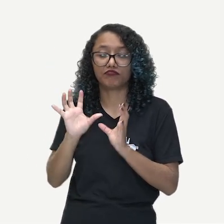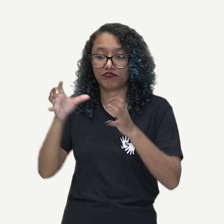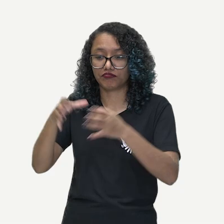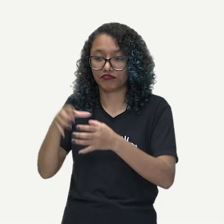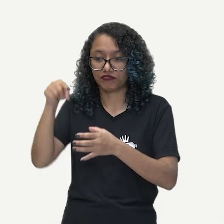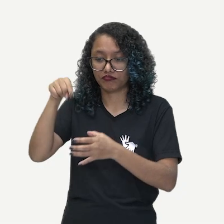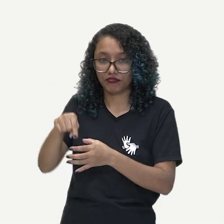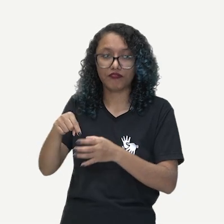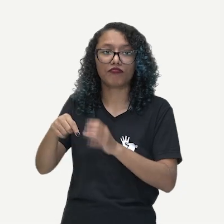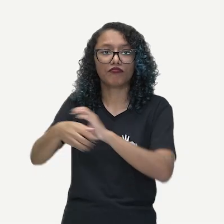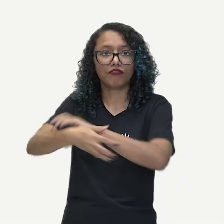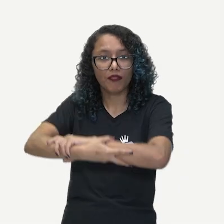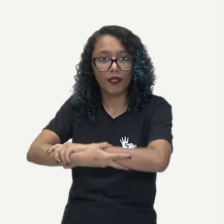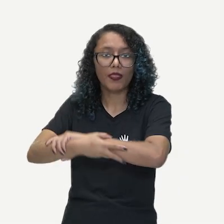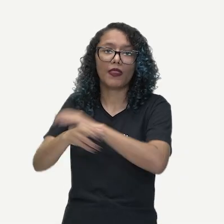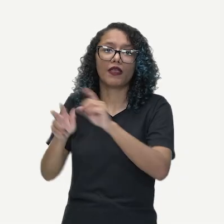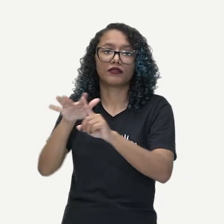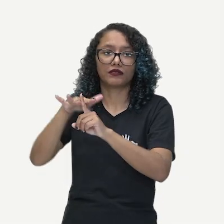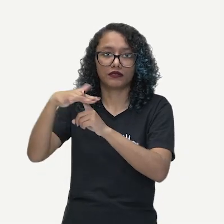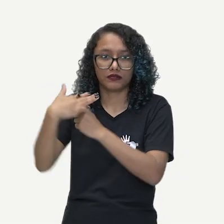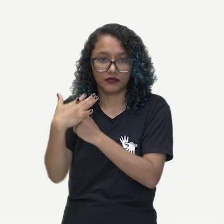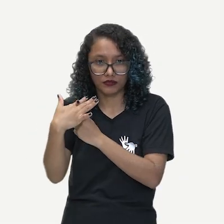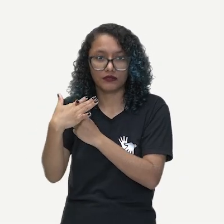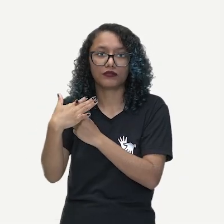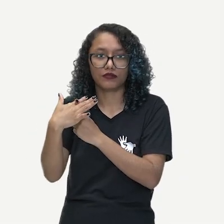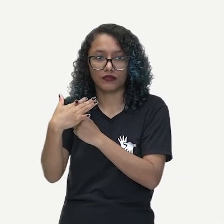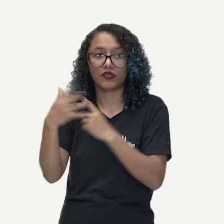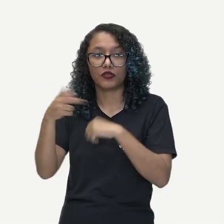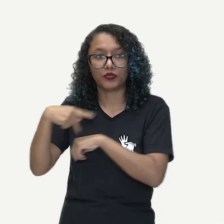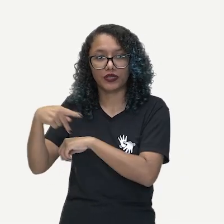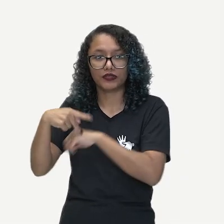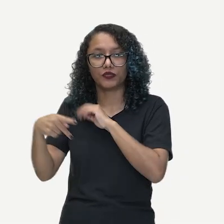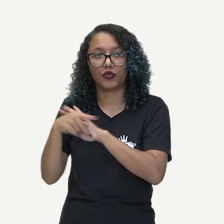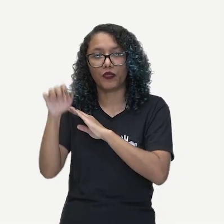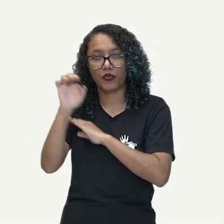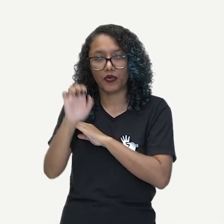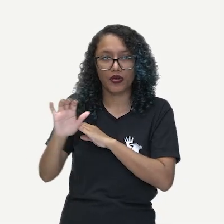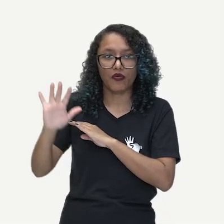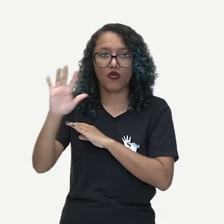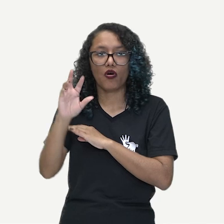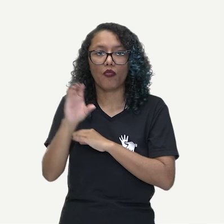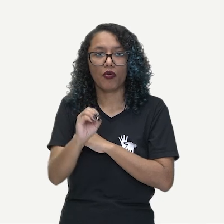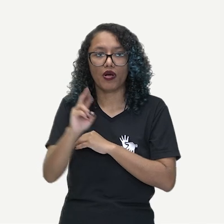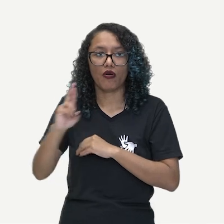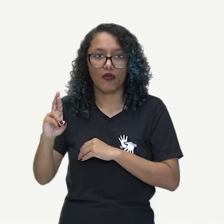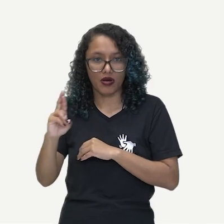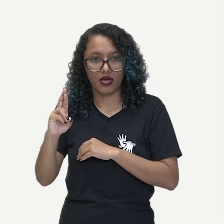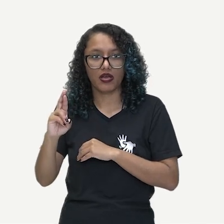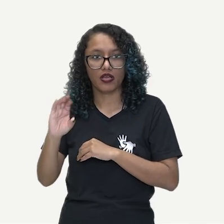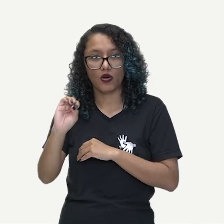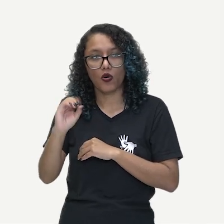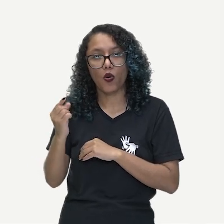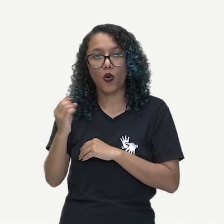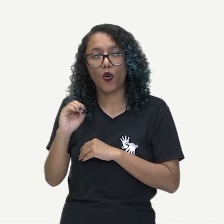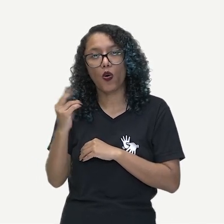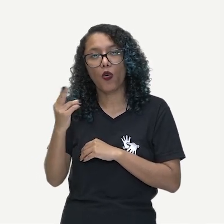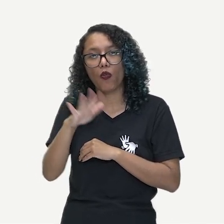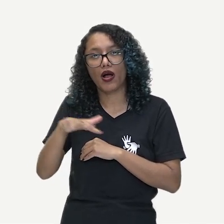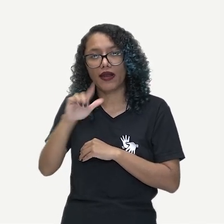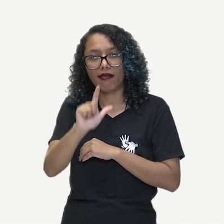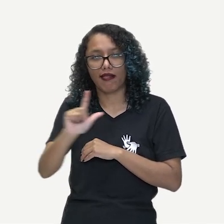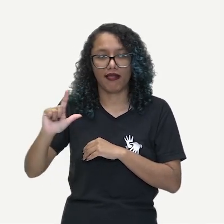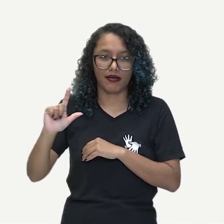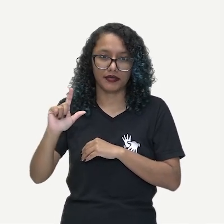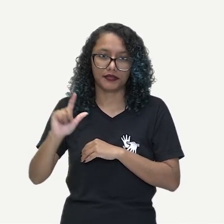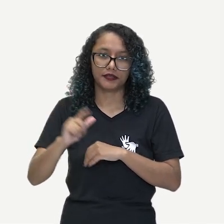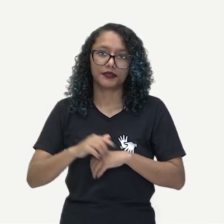lado socialista, o chamado países da Europa Oriental ou países da Europa do Leste.